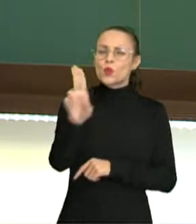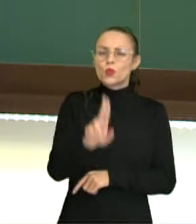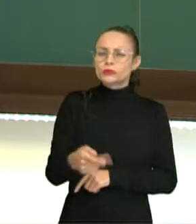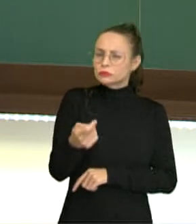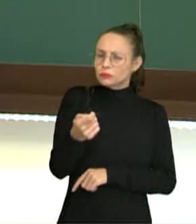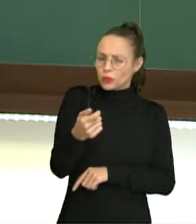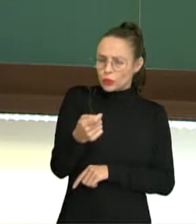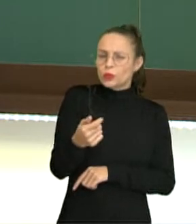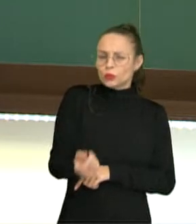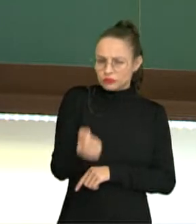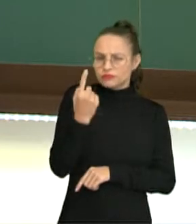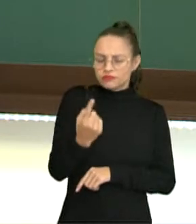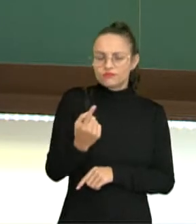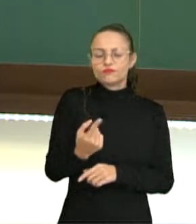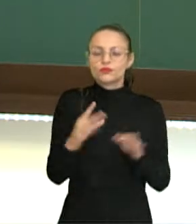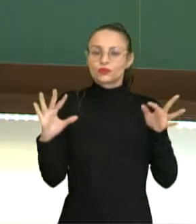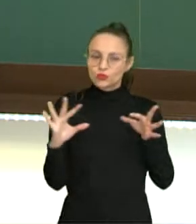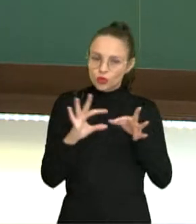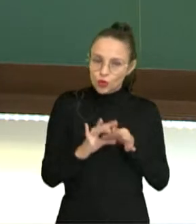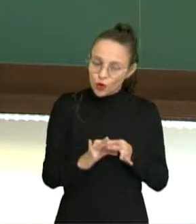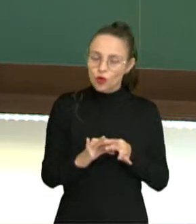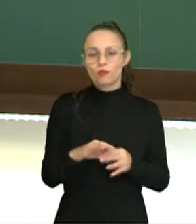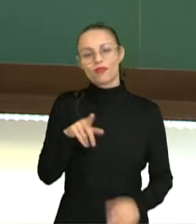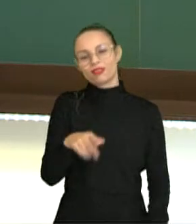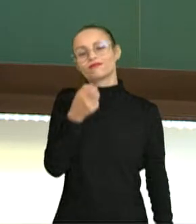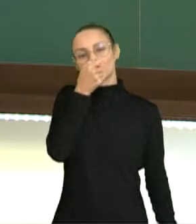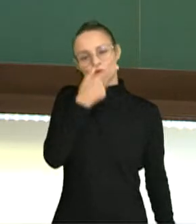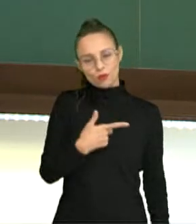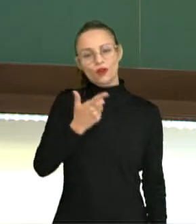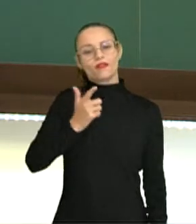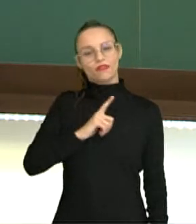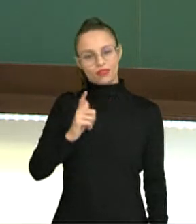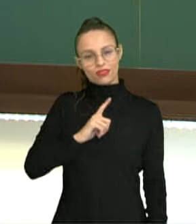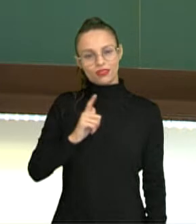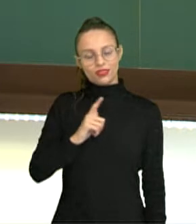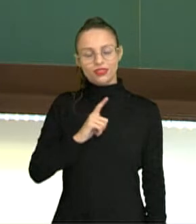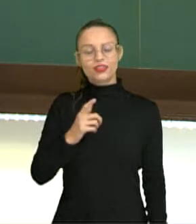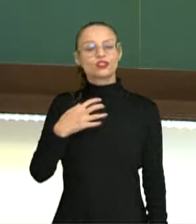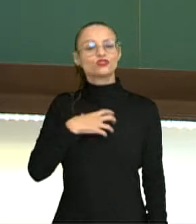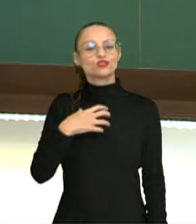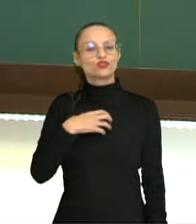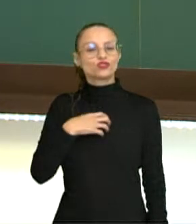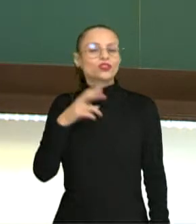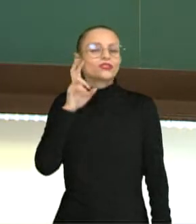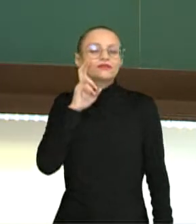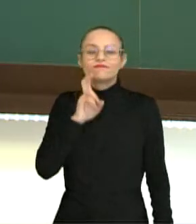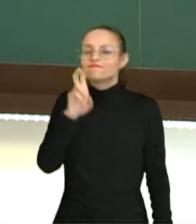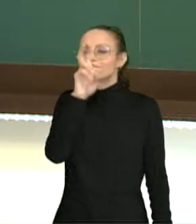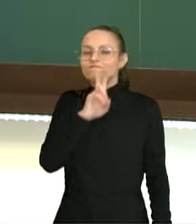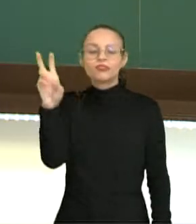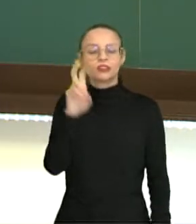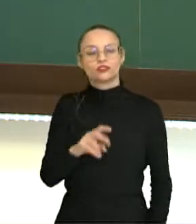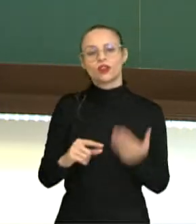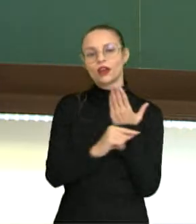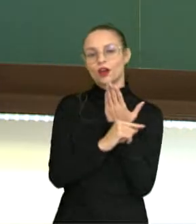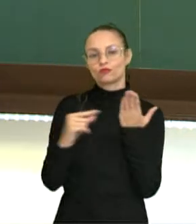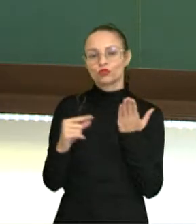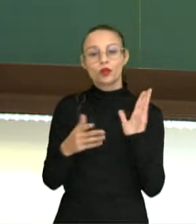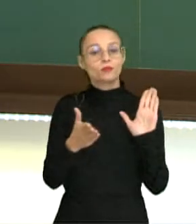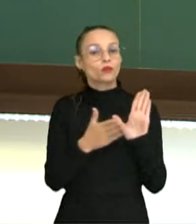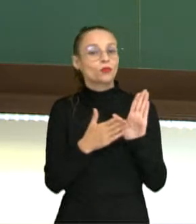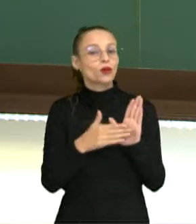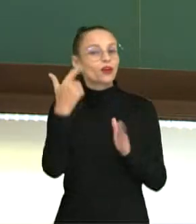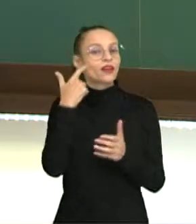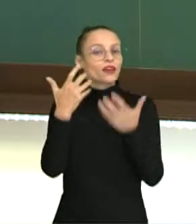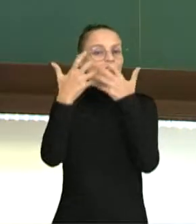né? Através do seu peculiar humor, de uma forma singular e inteligente, o autor propõe uma reflexão